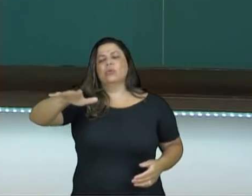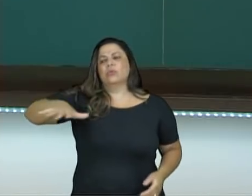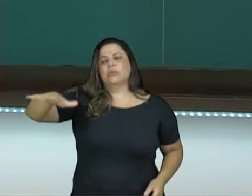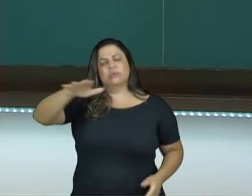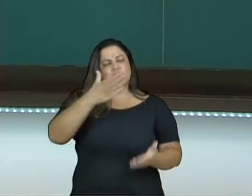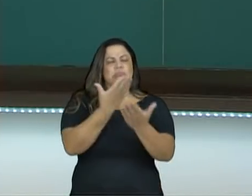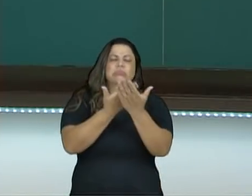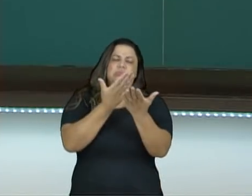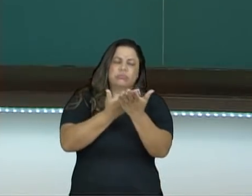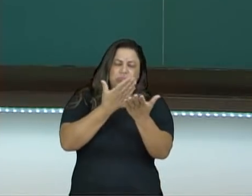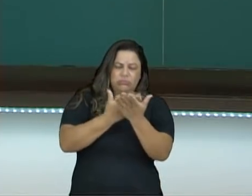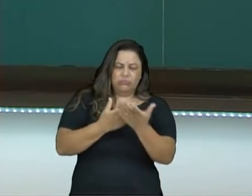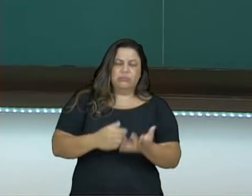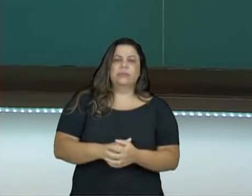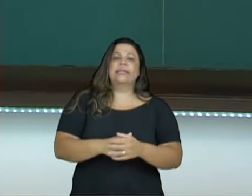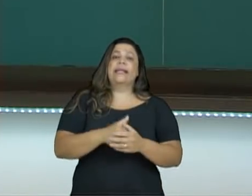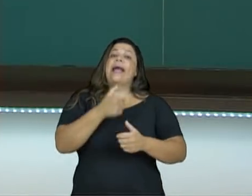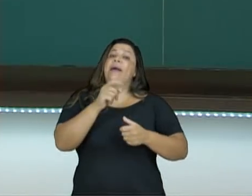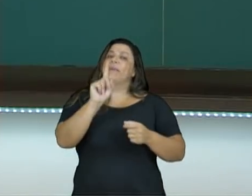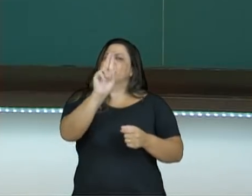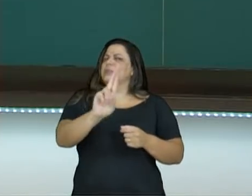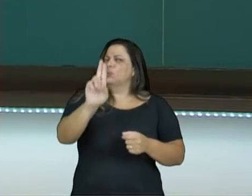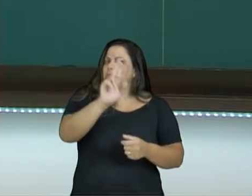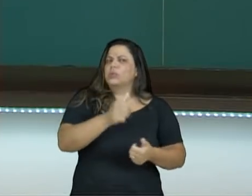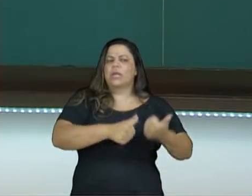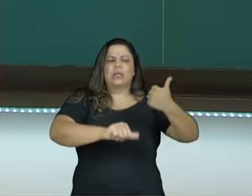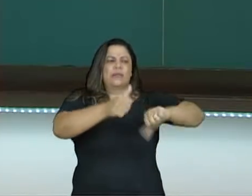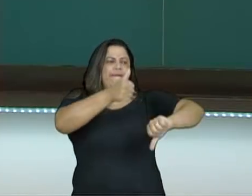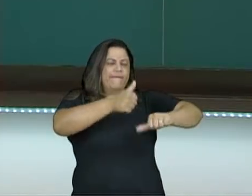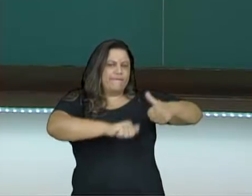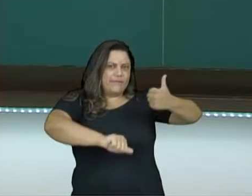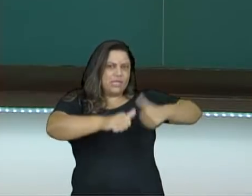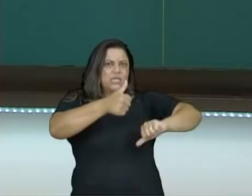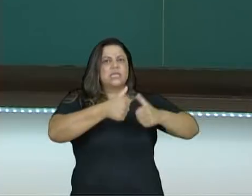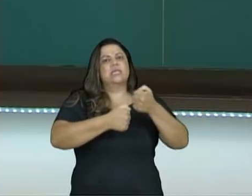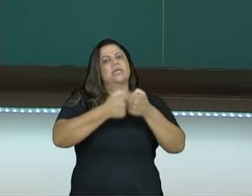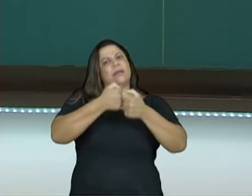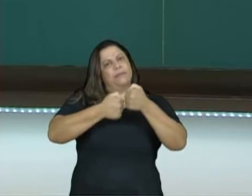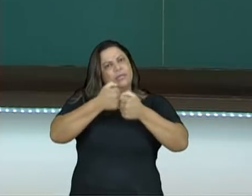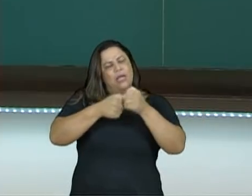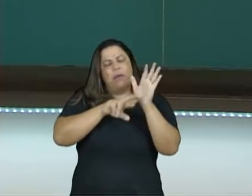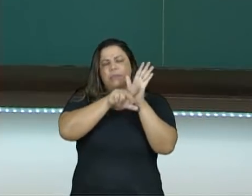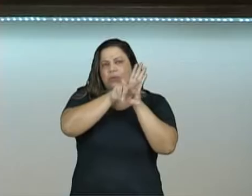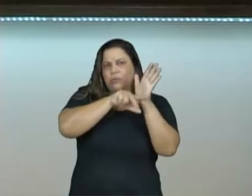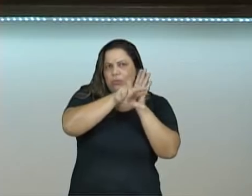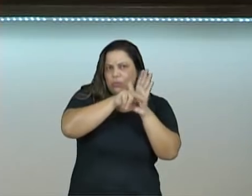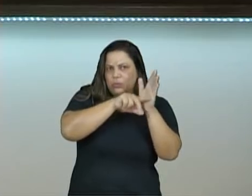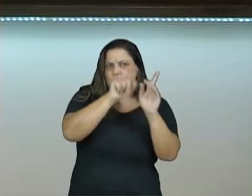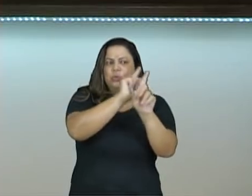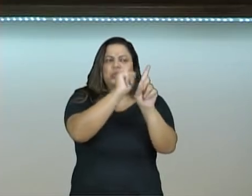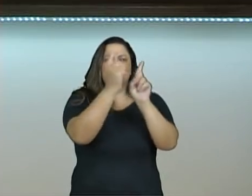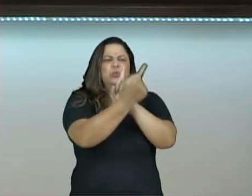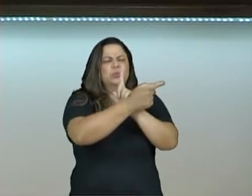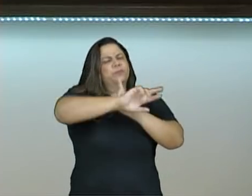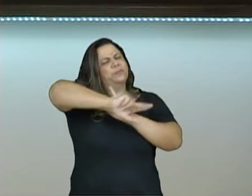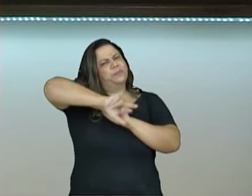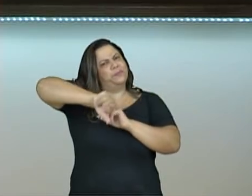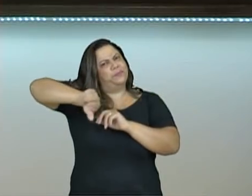na matemática, mas também na física, na química, na biologia, geografia e assim por diante, tá? Então,